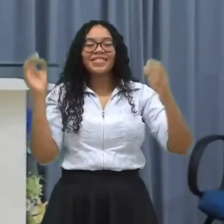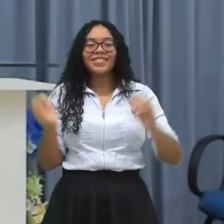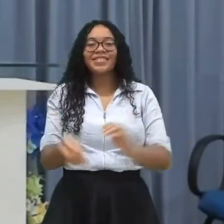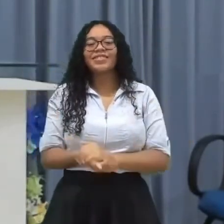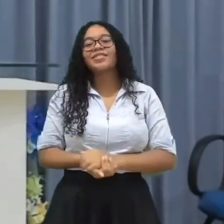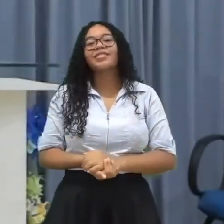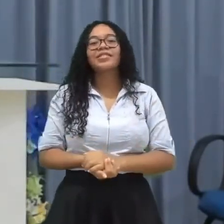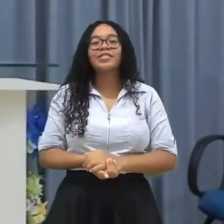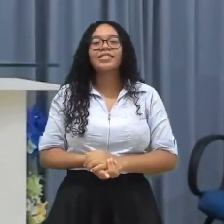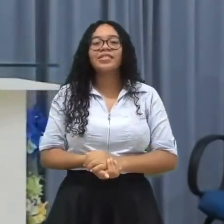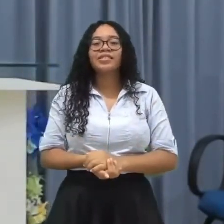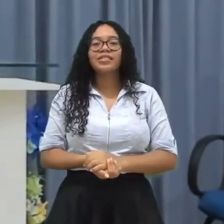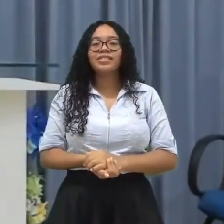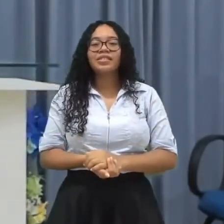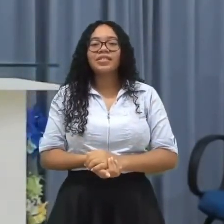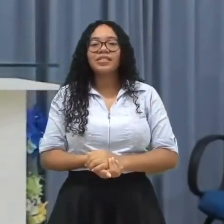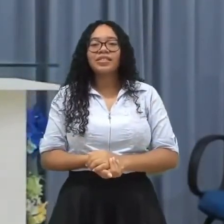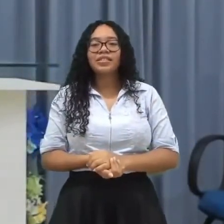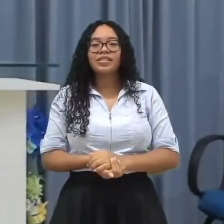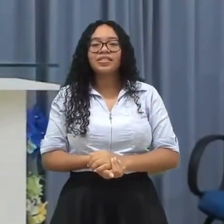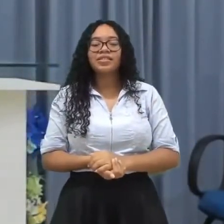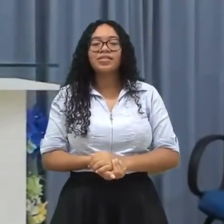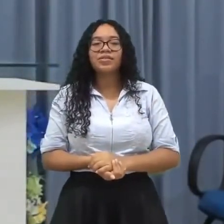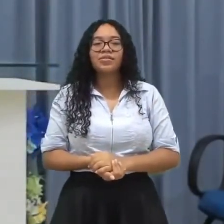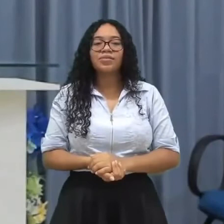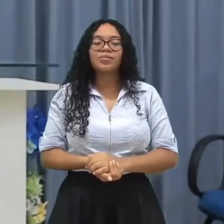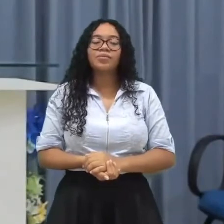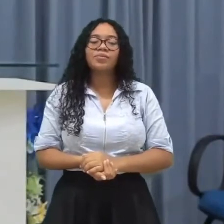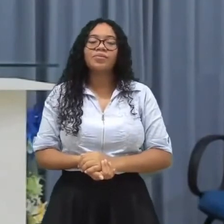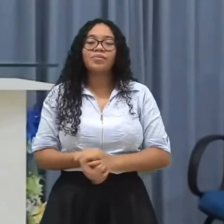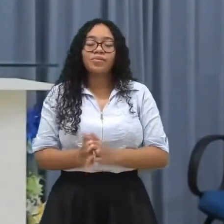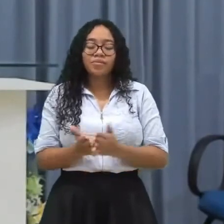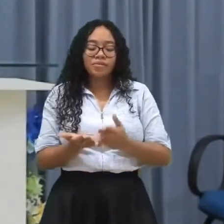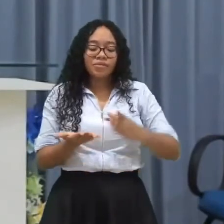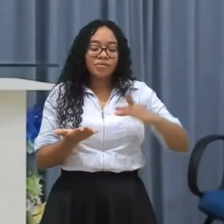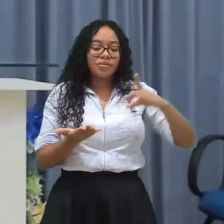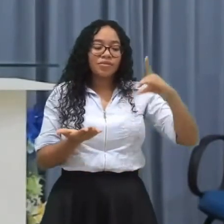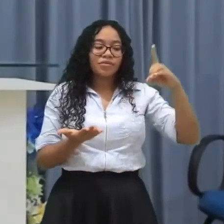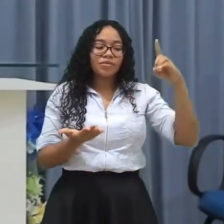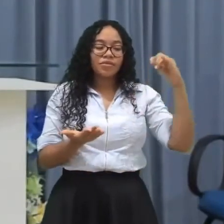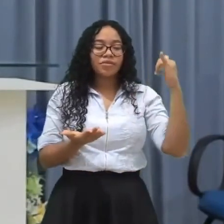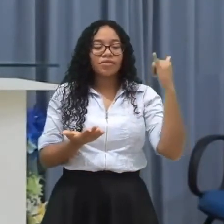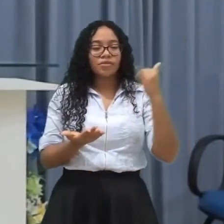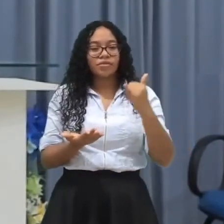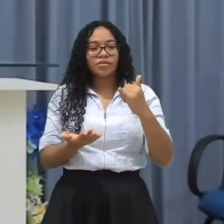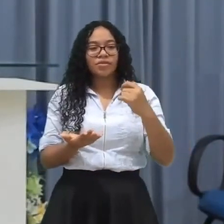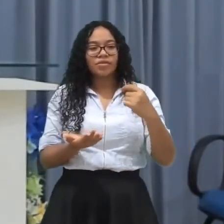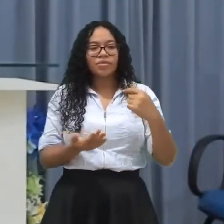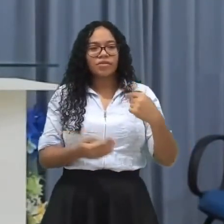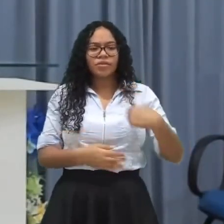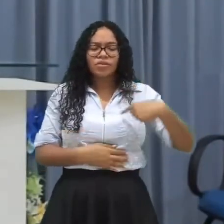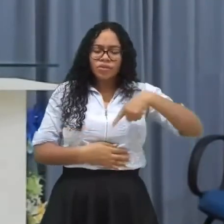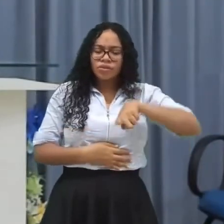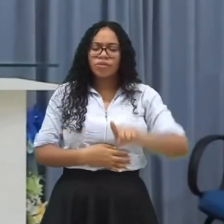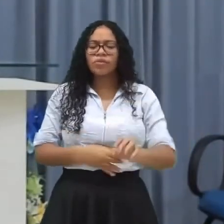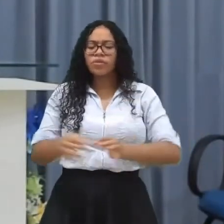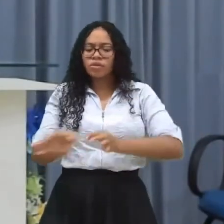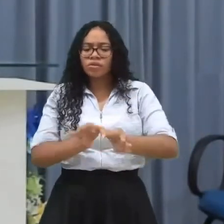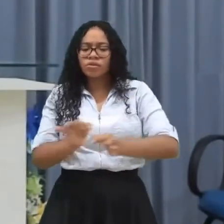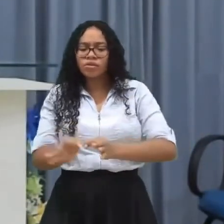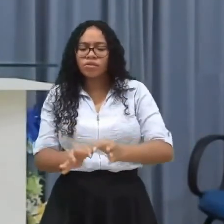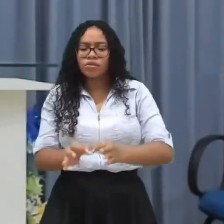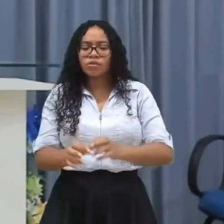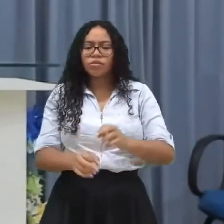foram antes de vós. Ainda João 14:3, e se eu for e vos preparar lugar, virei